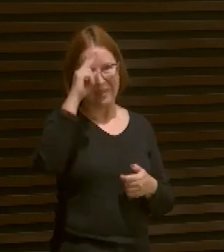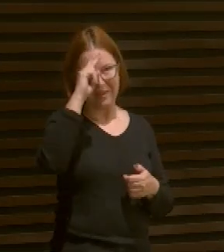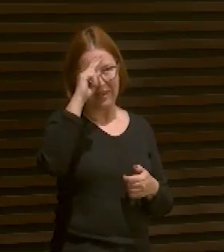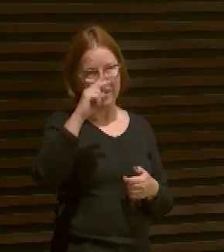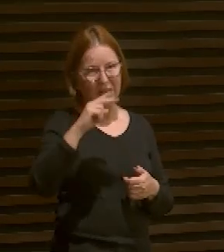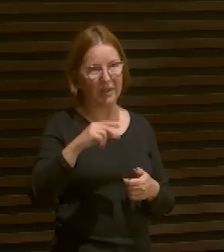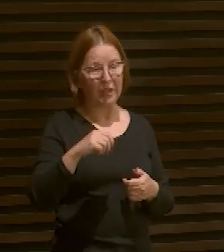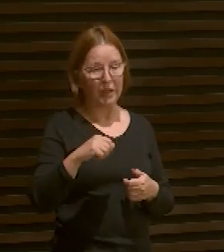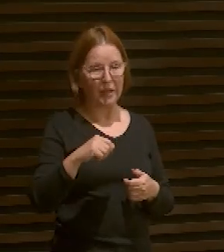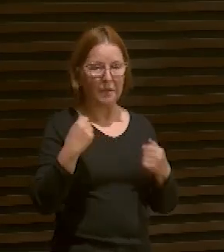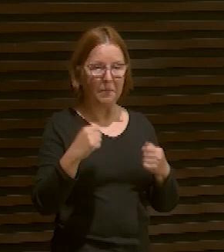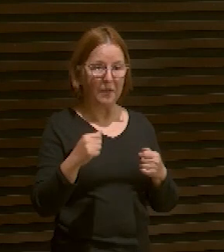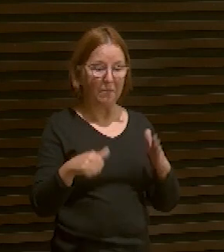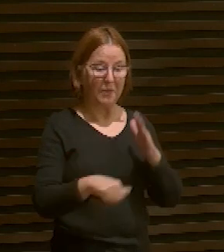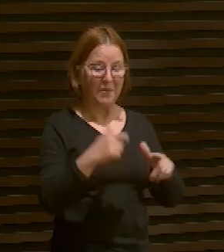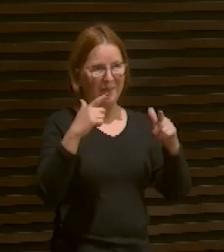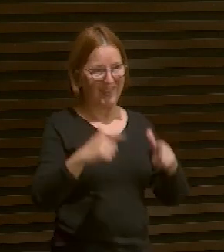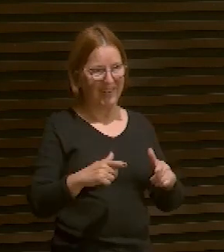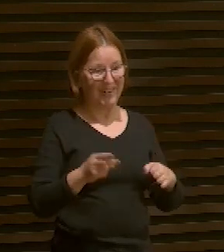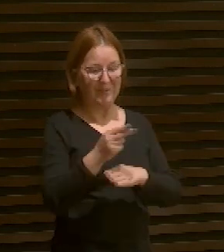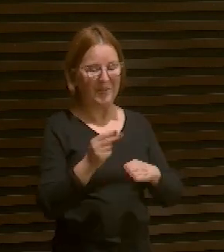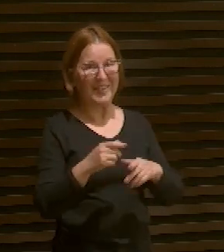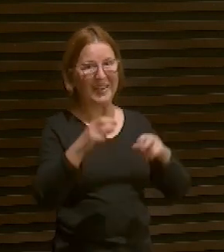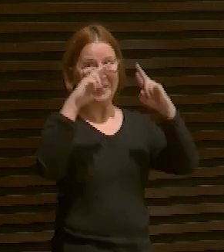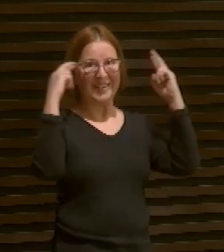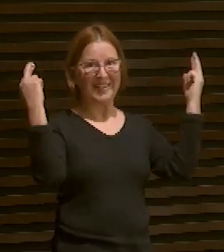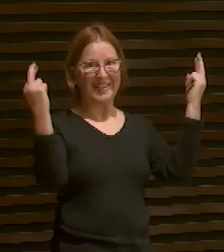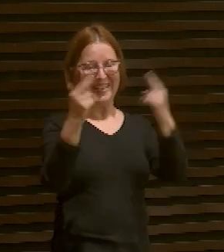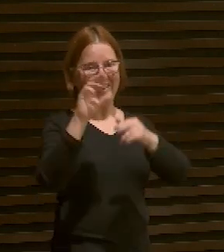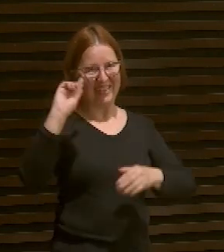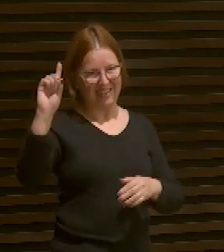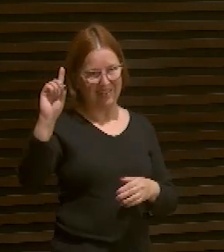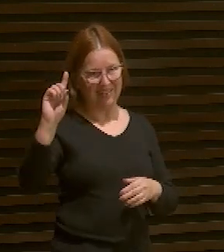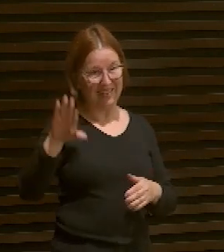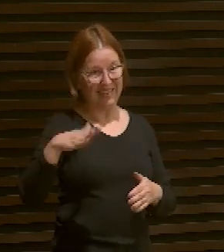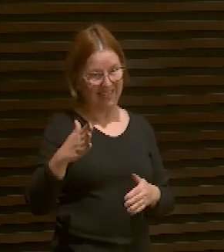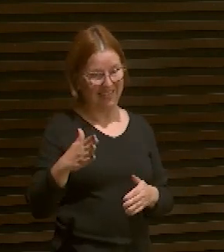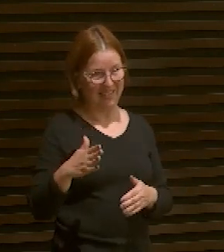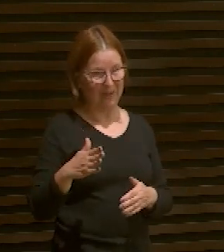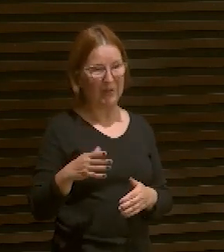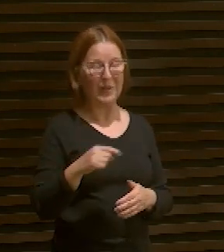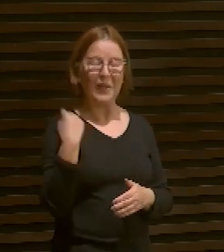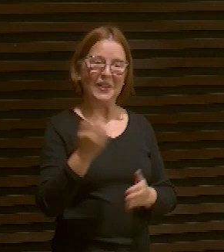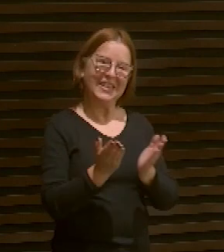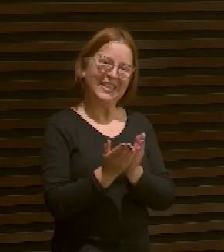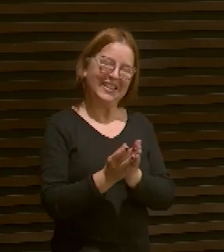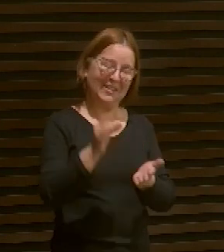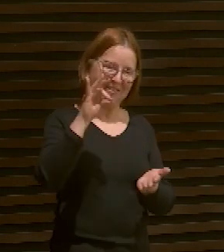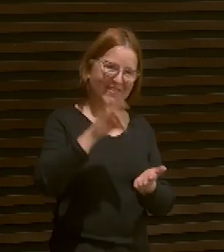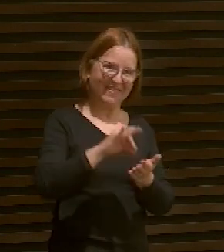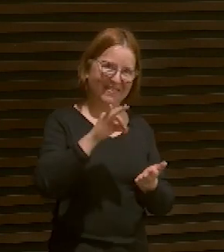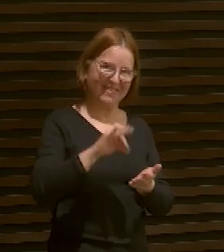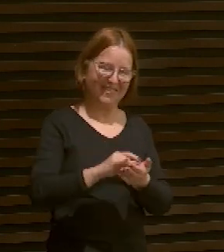vida em primeiro lugar, o reino de Deus. É assim que nós vamos, então, ser cristãos